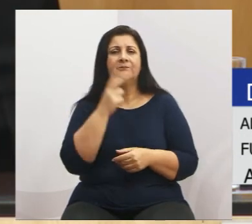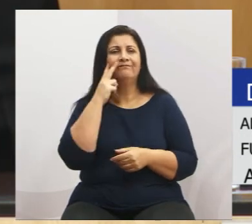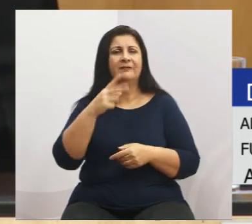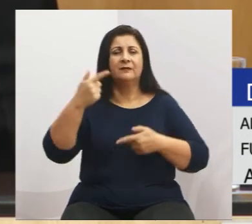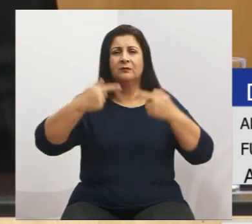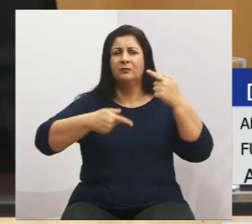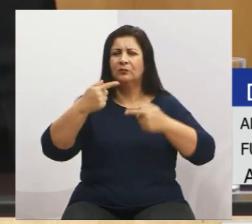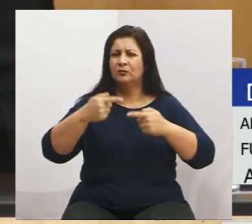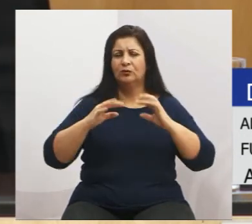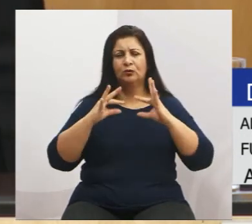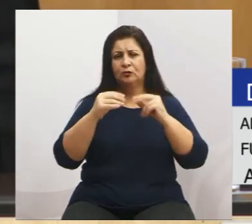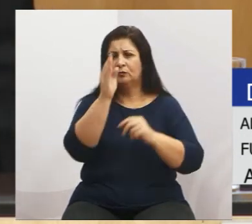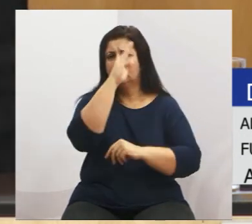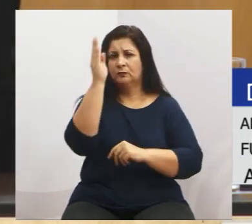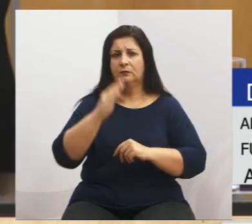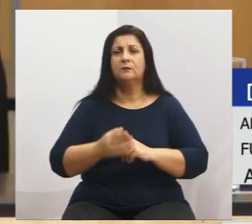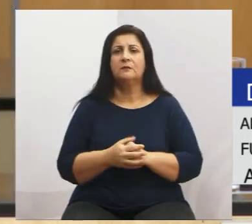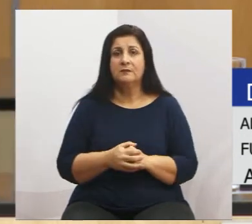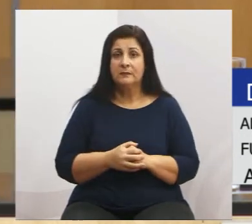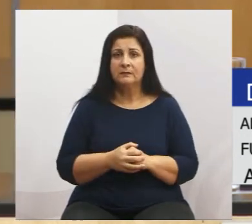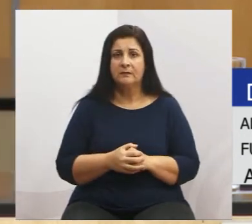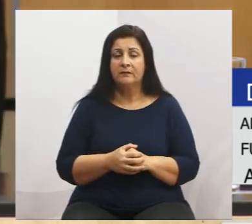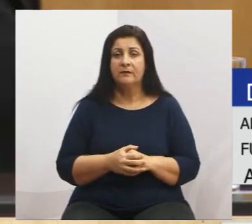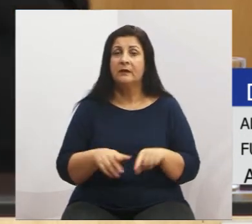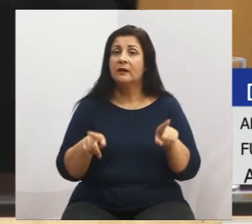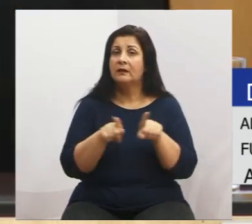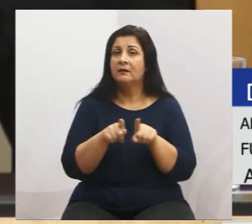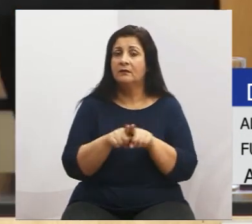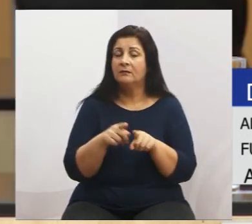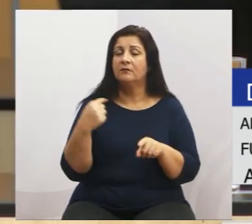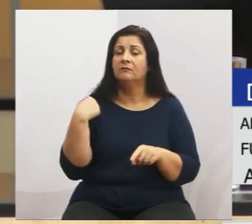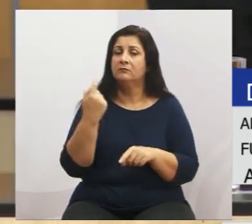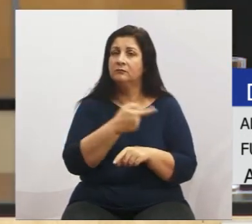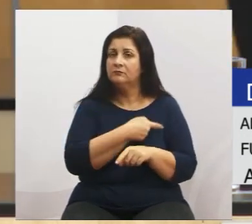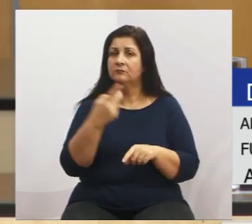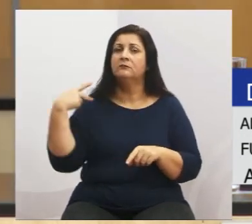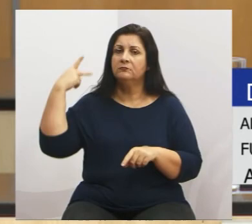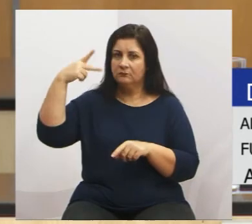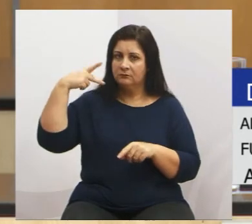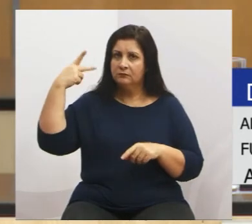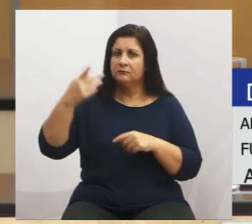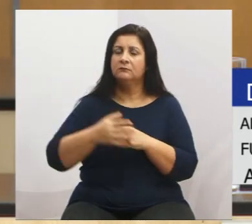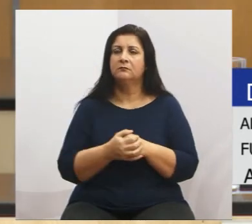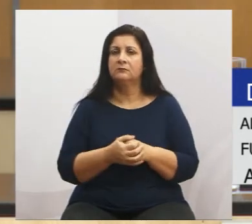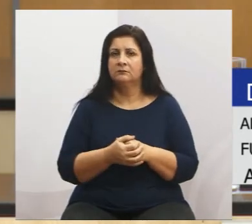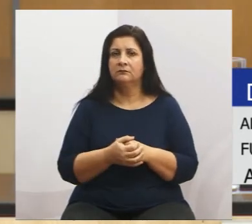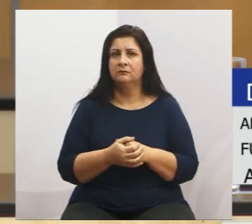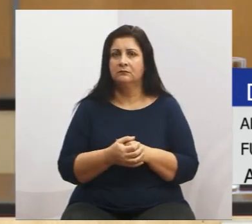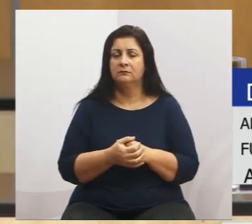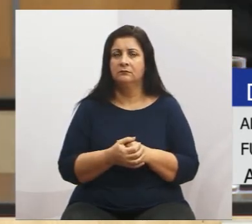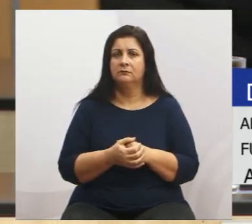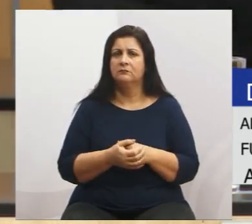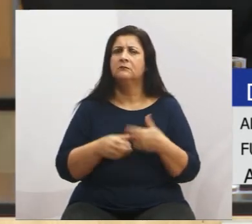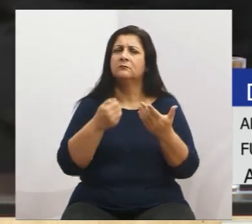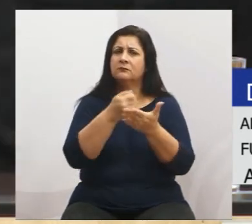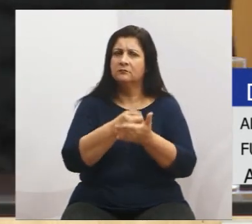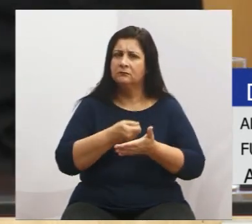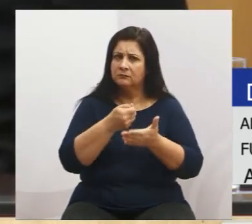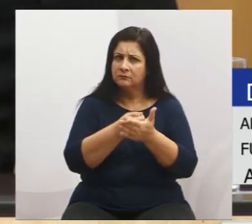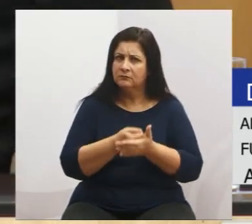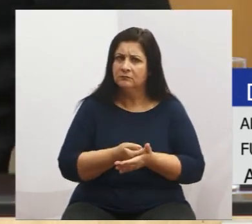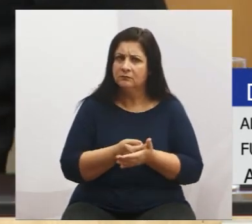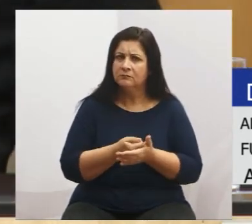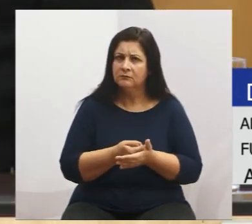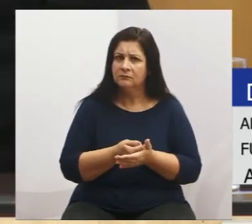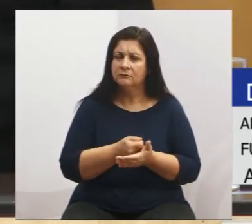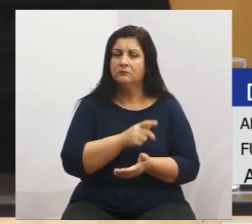política a nível nacional e aí, ao mesmo tempo, eu acho que cabe a nós, enquanto vereadores, estar cobrando do poder maior,